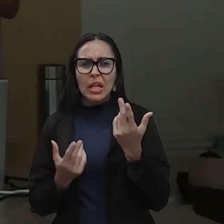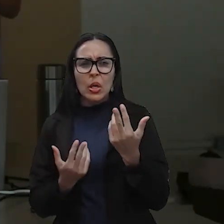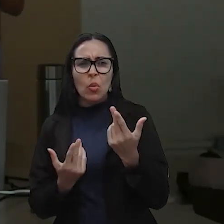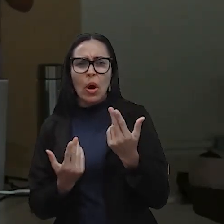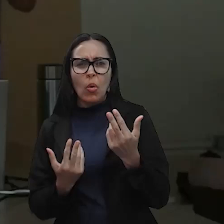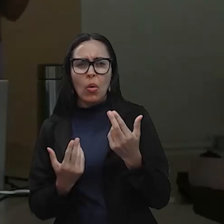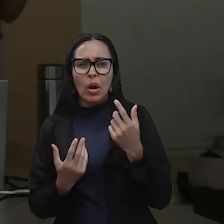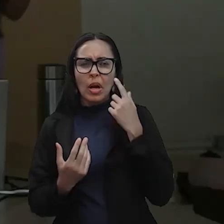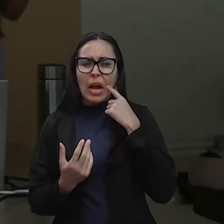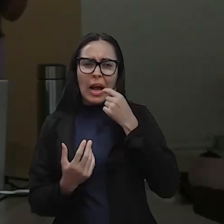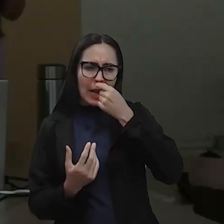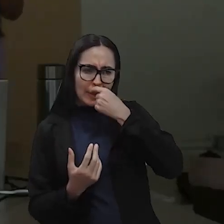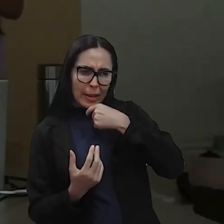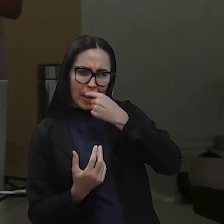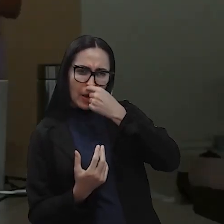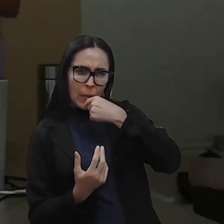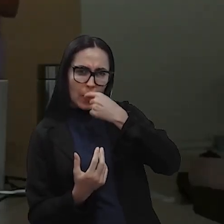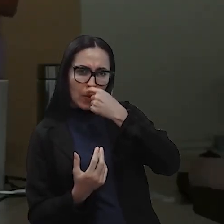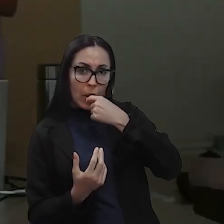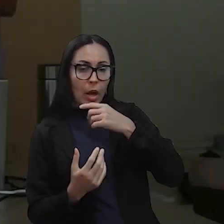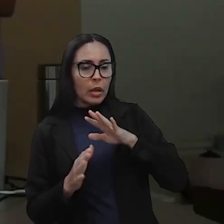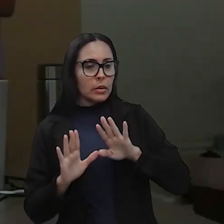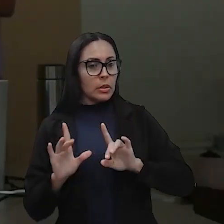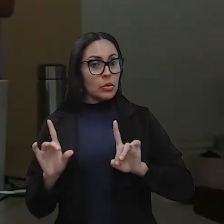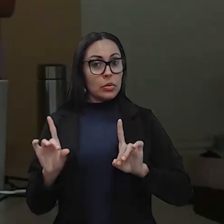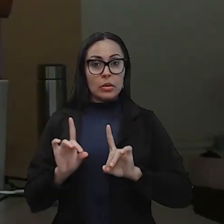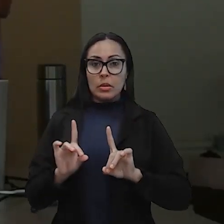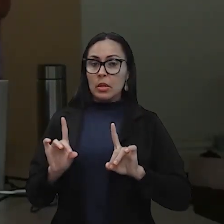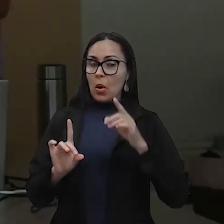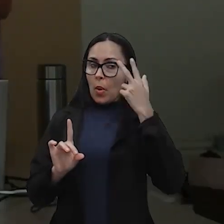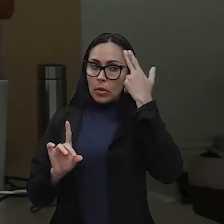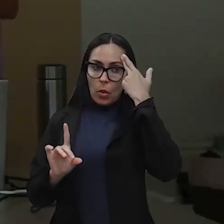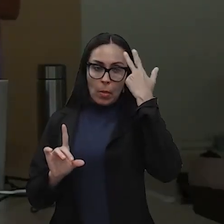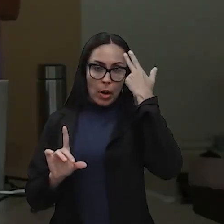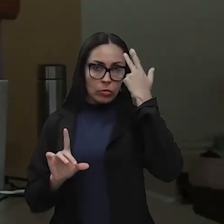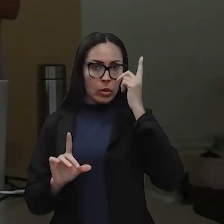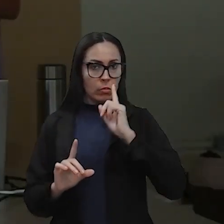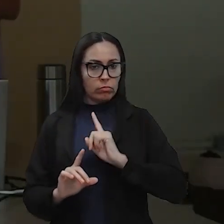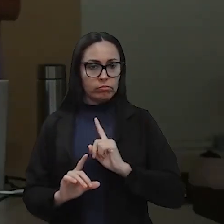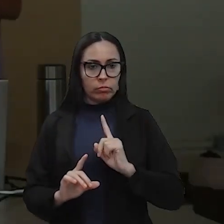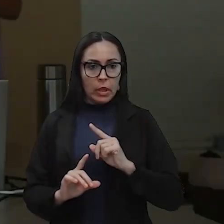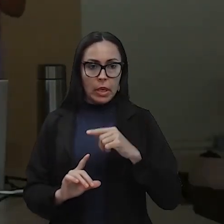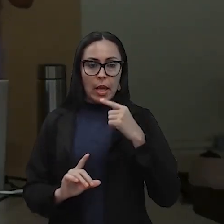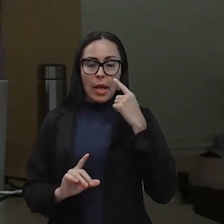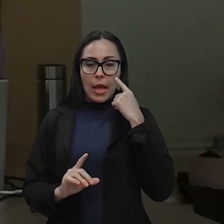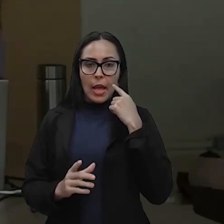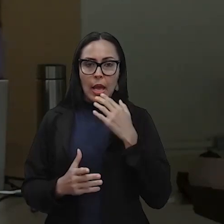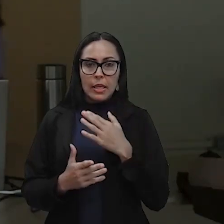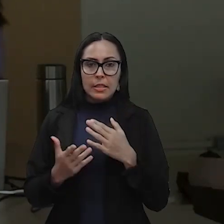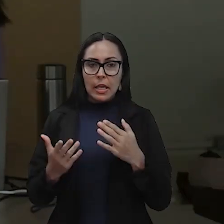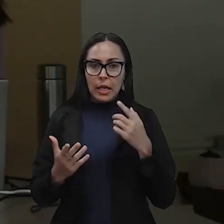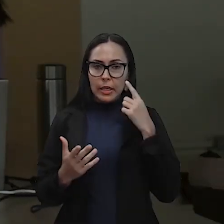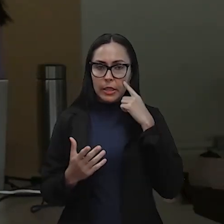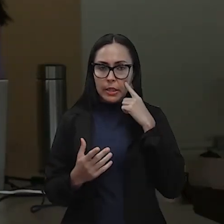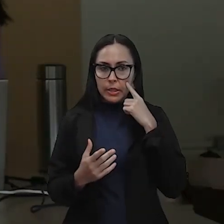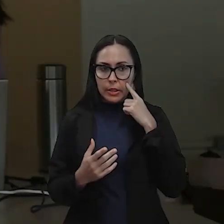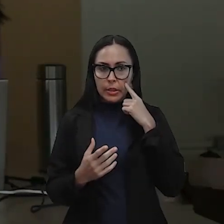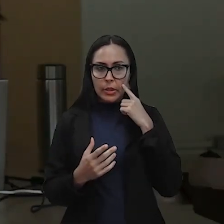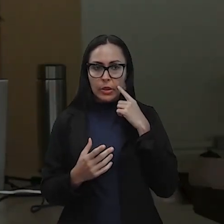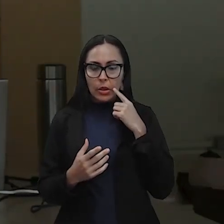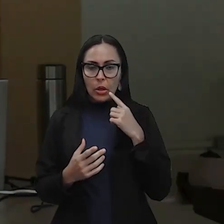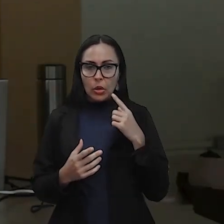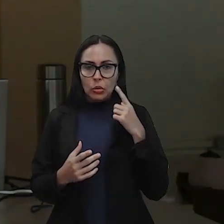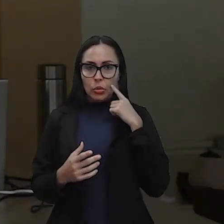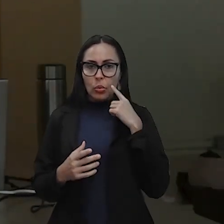aí isso não é anormal, gente. Essa secreção nasal, essa secreção mucocervical é porque no colo do útero da mulher